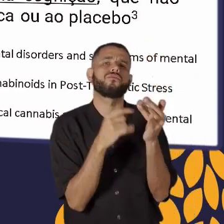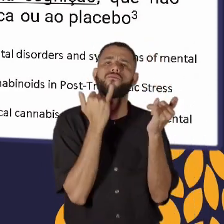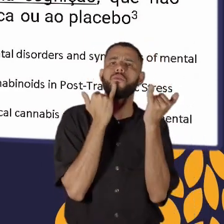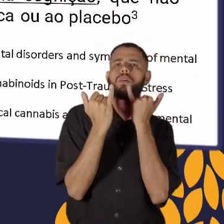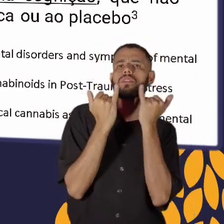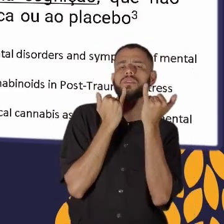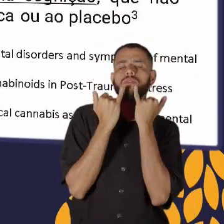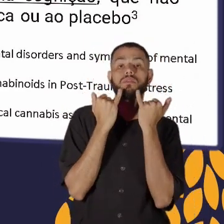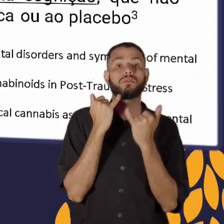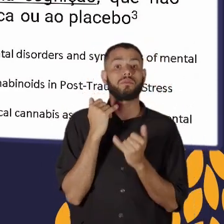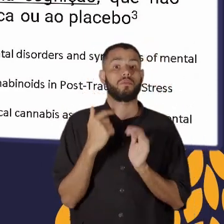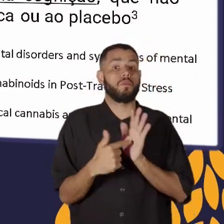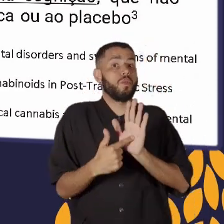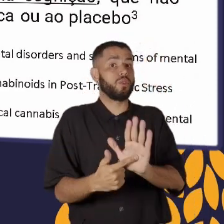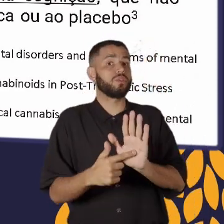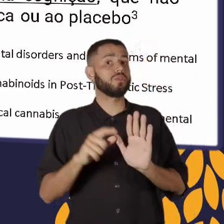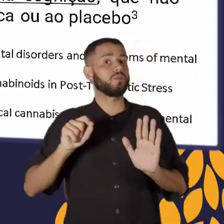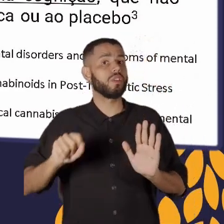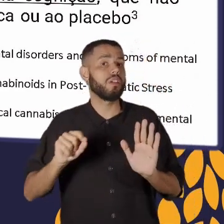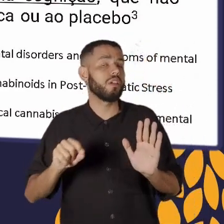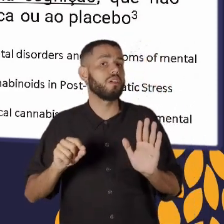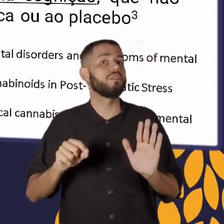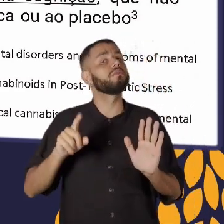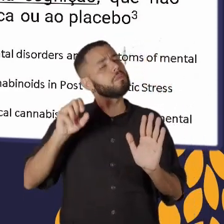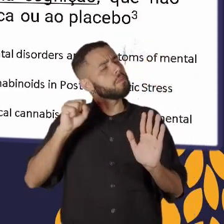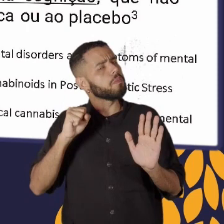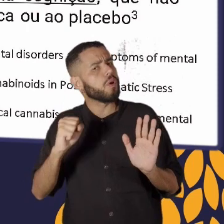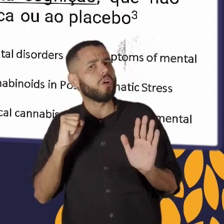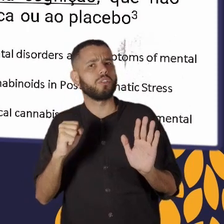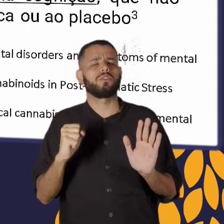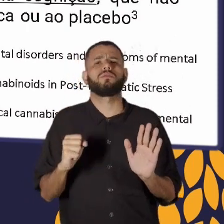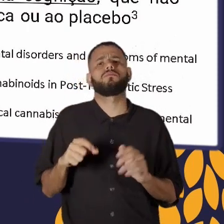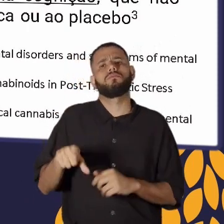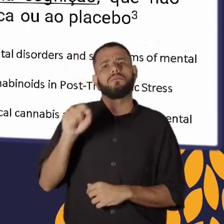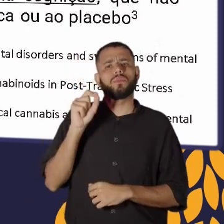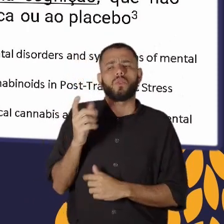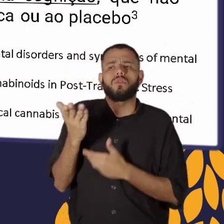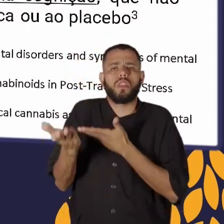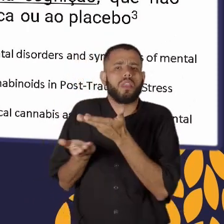científicas que demonstrem que a cannabis pode ser uma opção terapêutica.